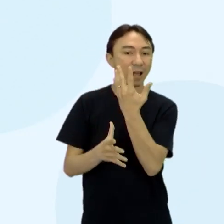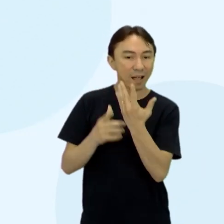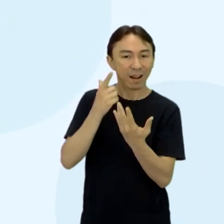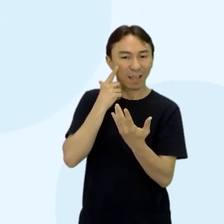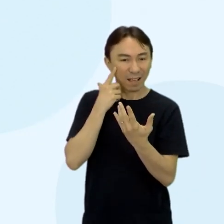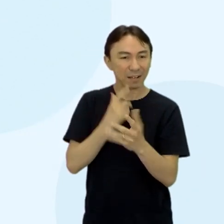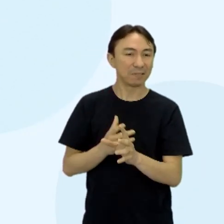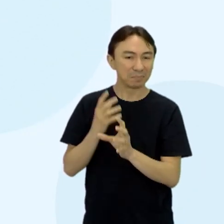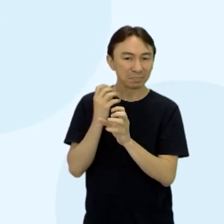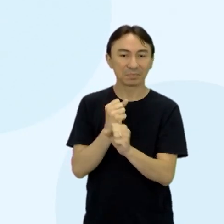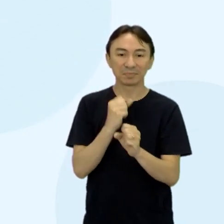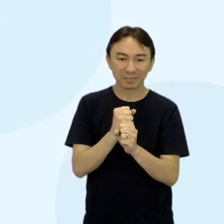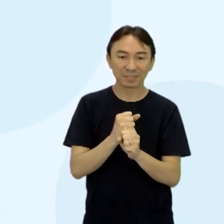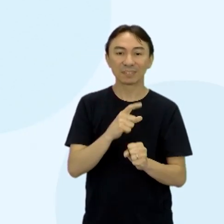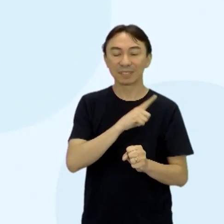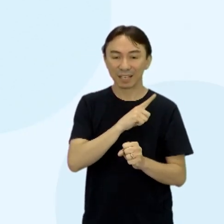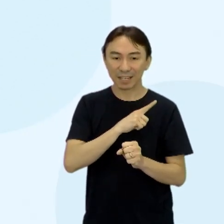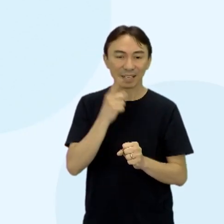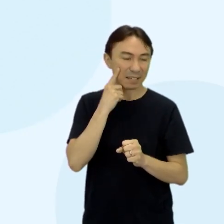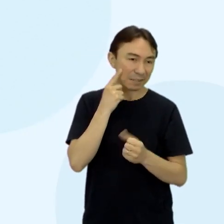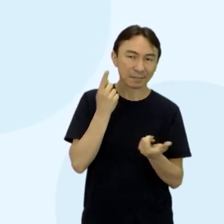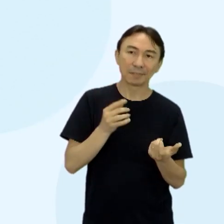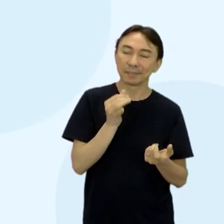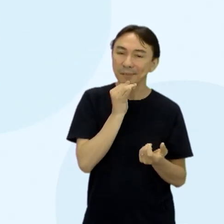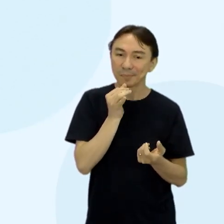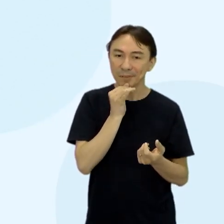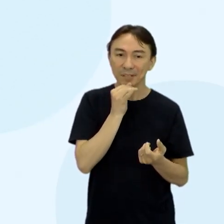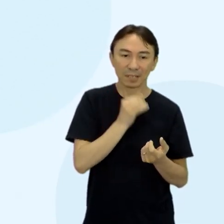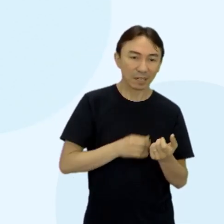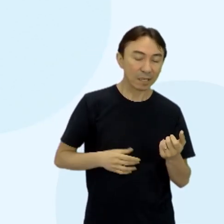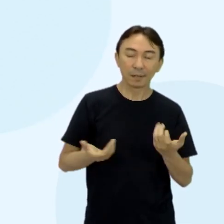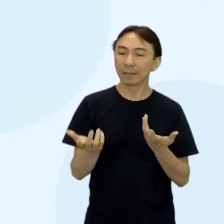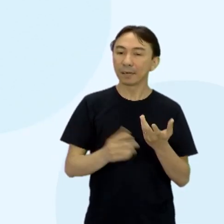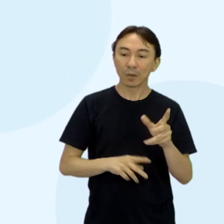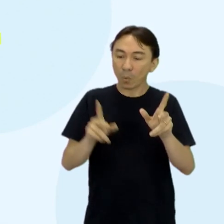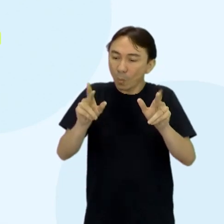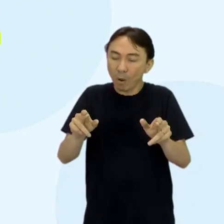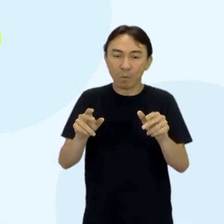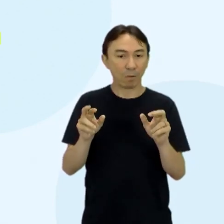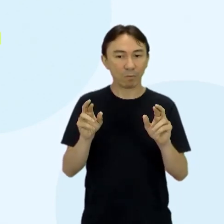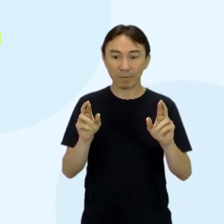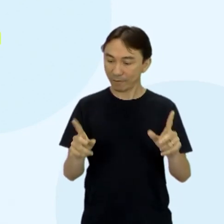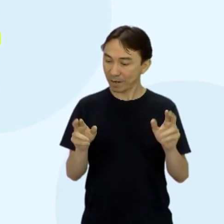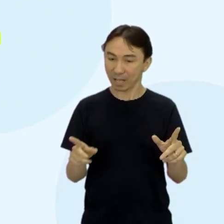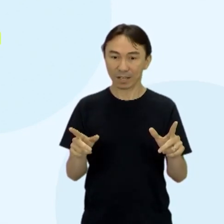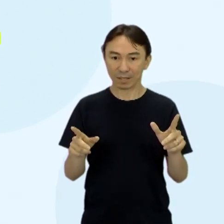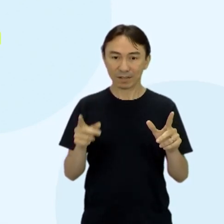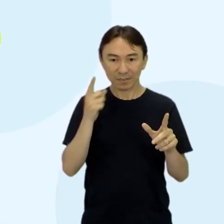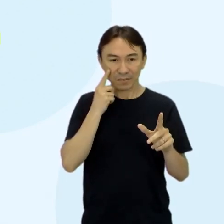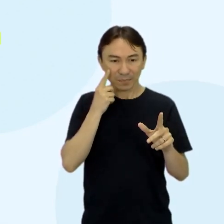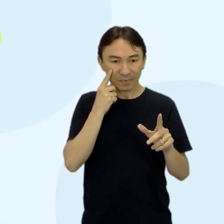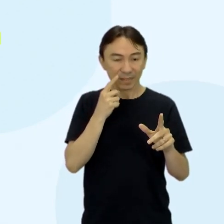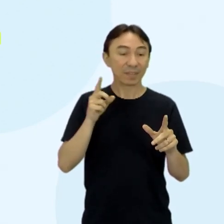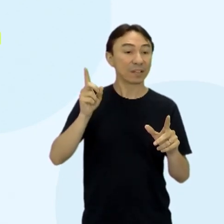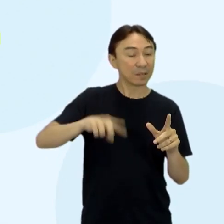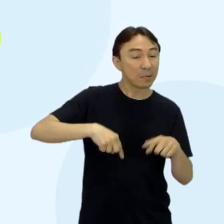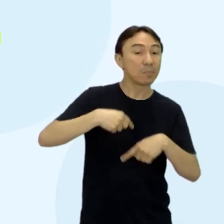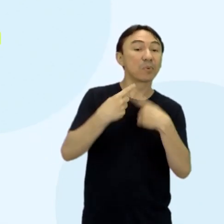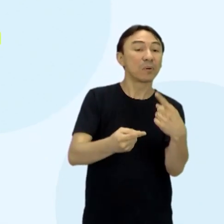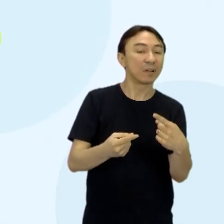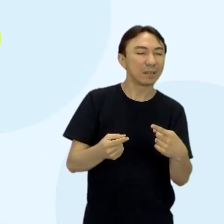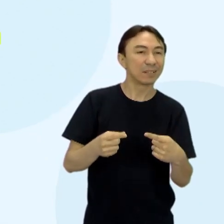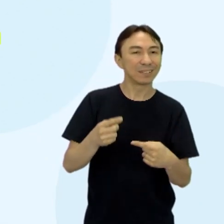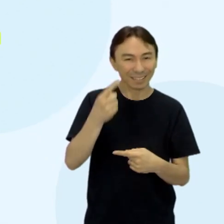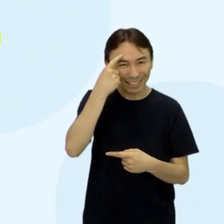de uma quantidade em duas partes desiguais, né? Olha lá, partilha de uma quantidade em duas partes desiguais, que foi quando a gente